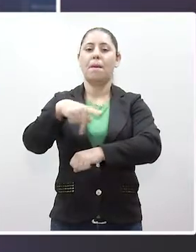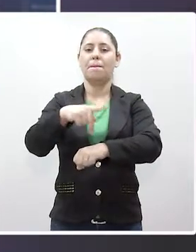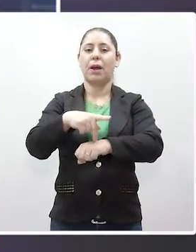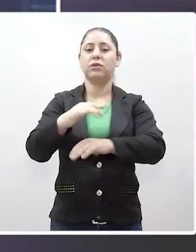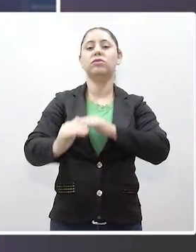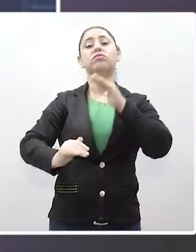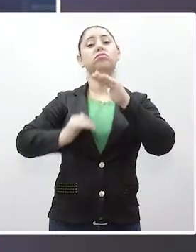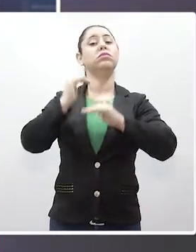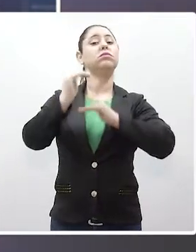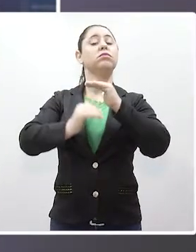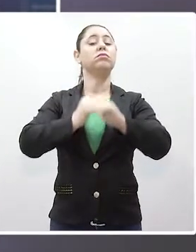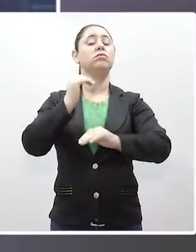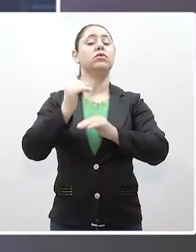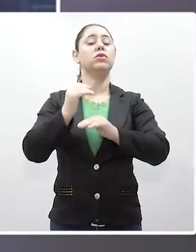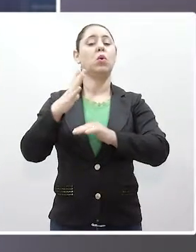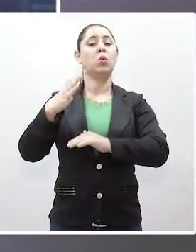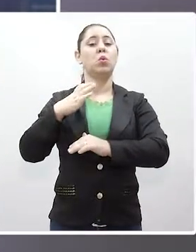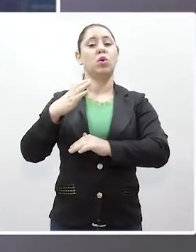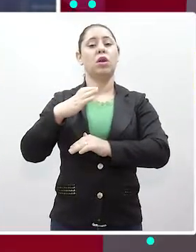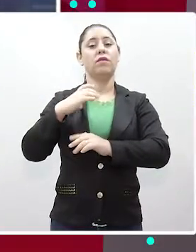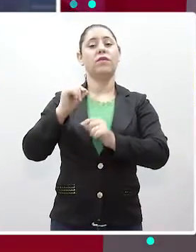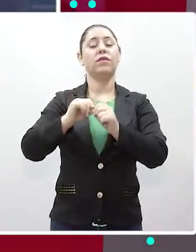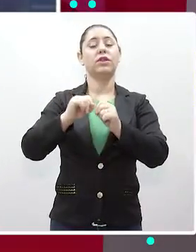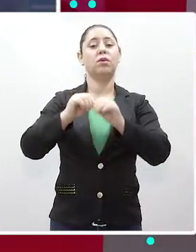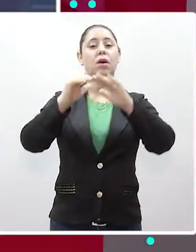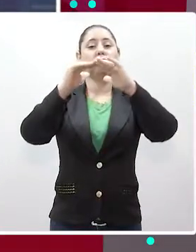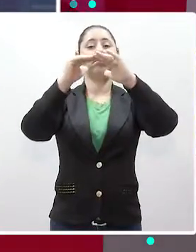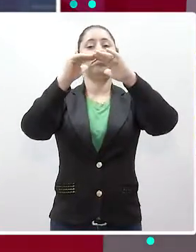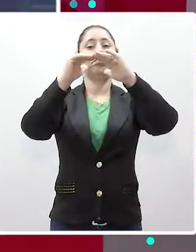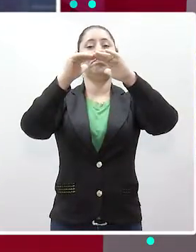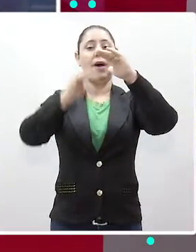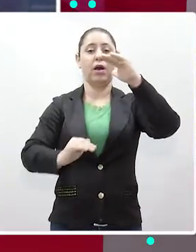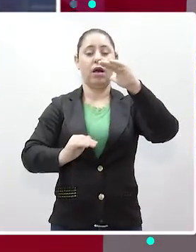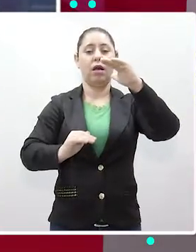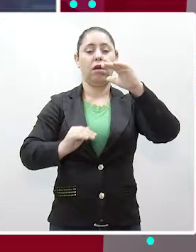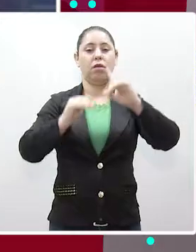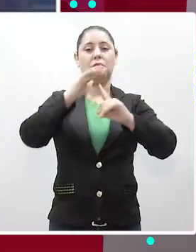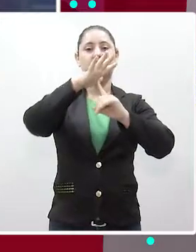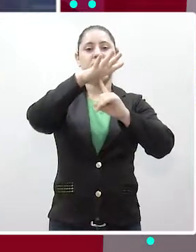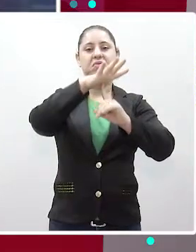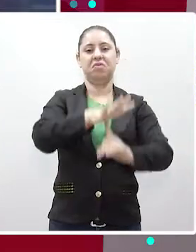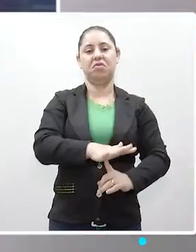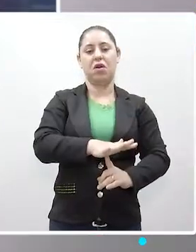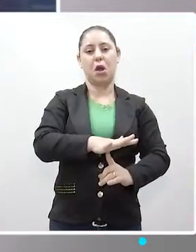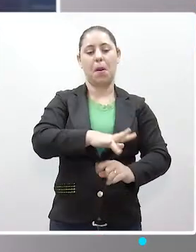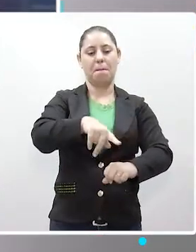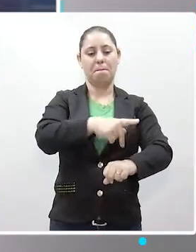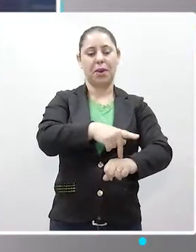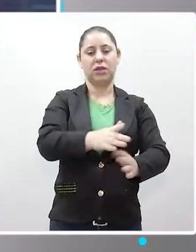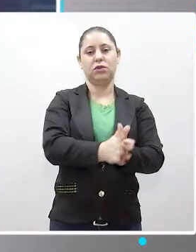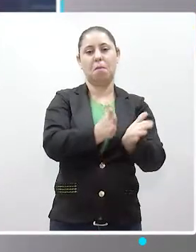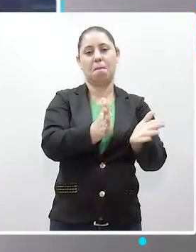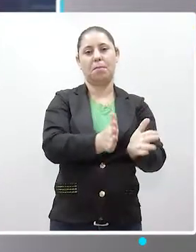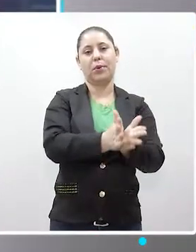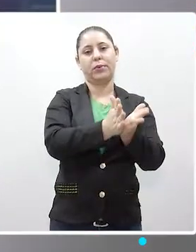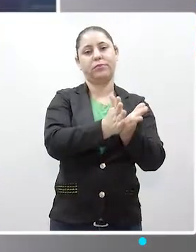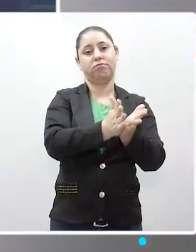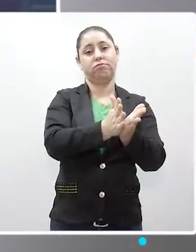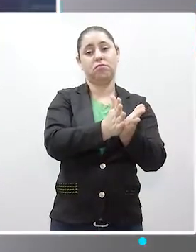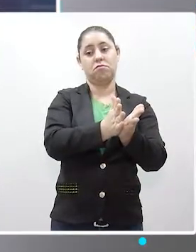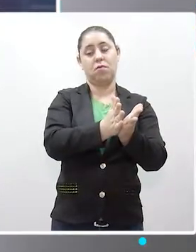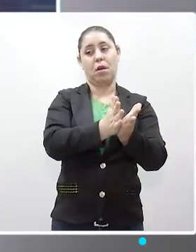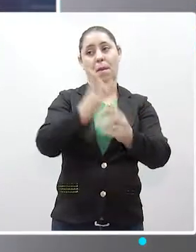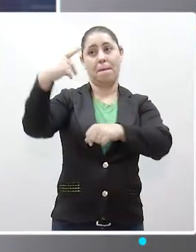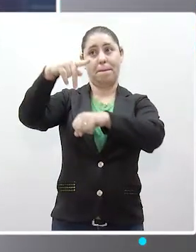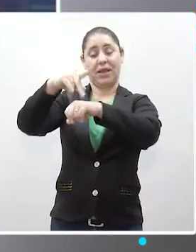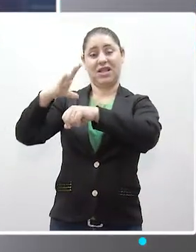nos países desenvolvidos. E isso vai gerar uma desigualdade, né? Vai acentuar a desigualdade econômica. Então é importante que os países